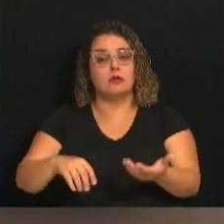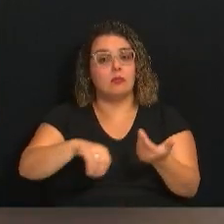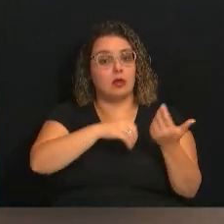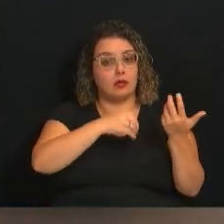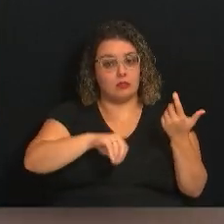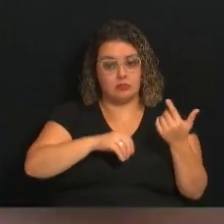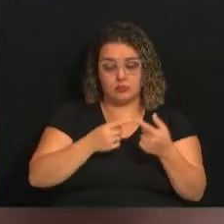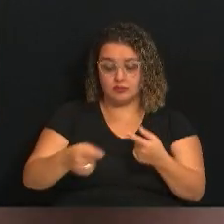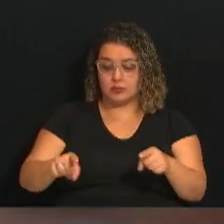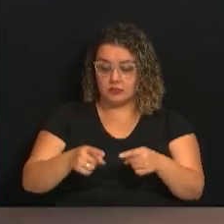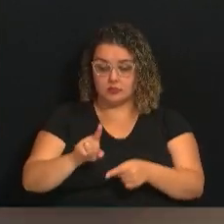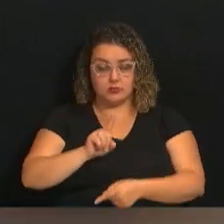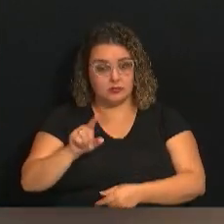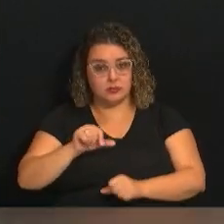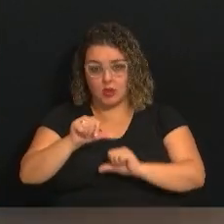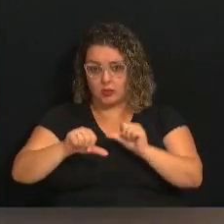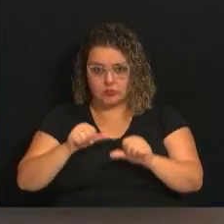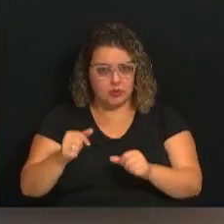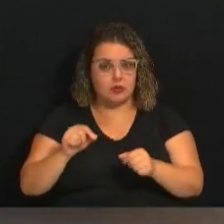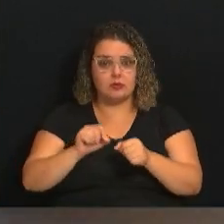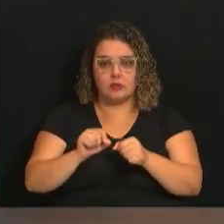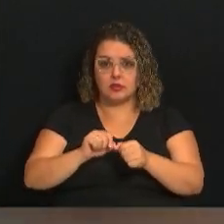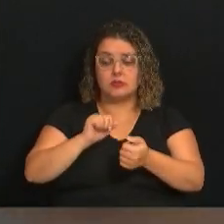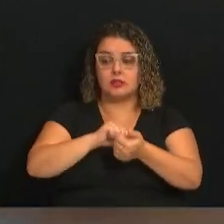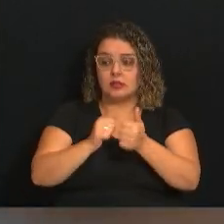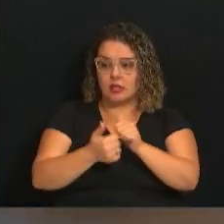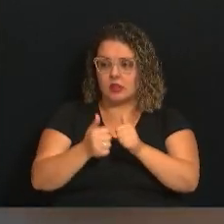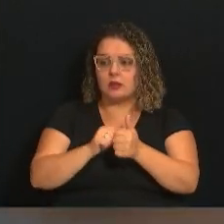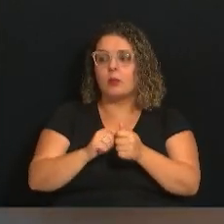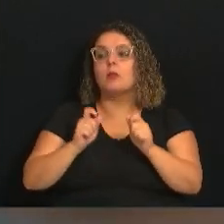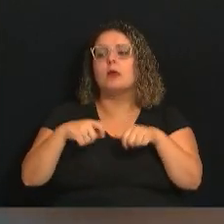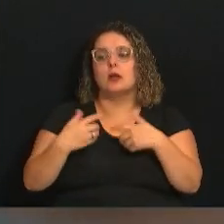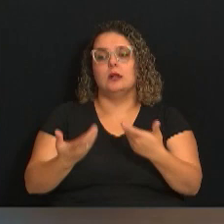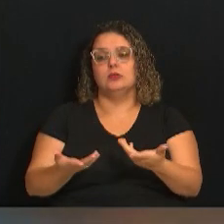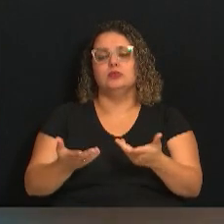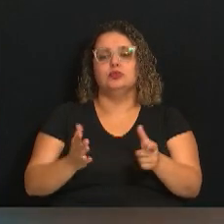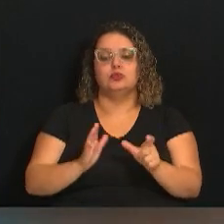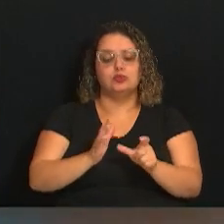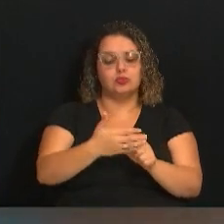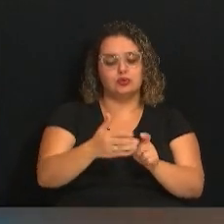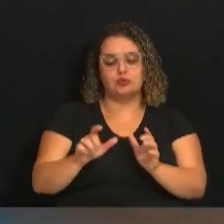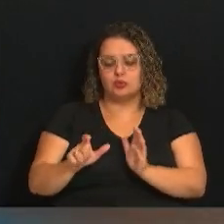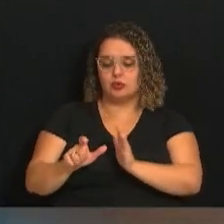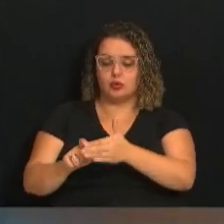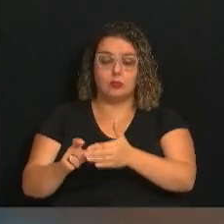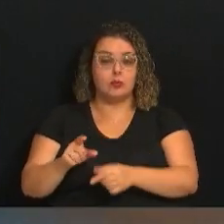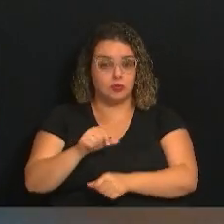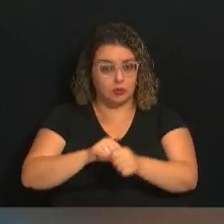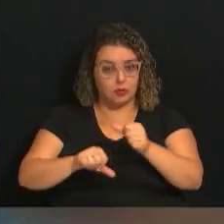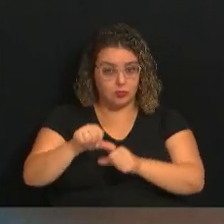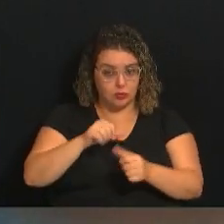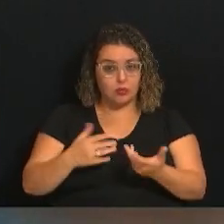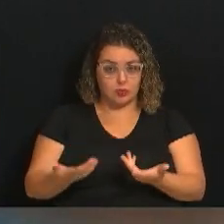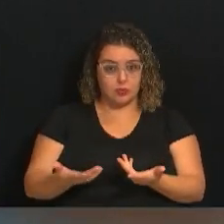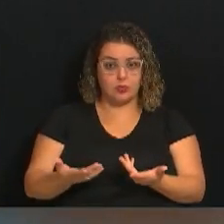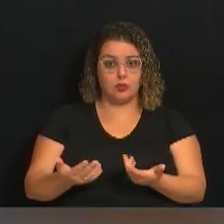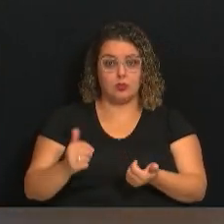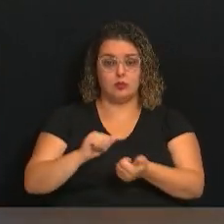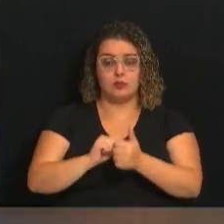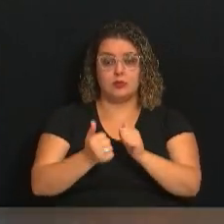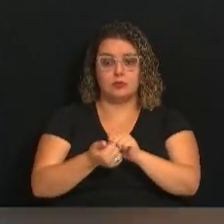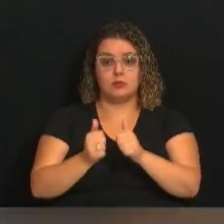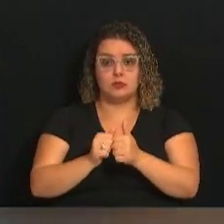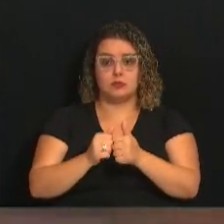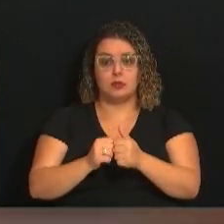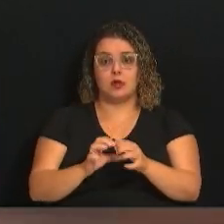não altera, faz essa adequação necessária de nomenclatura e flexibiliza mais os requisitos,